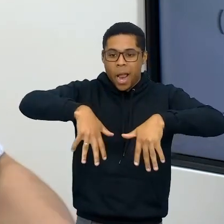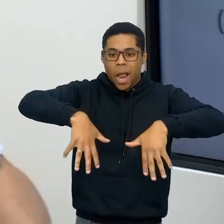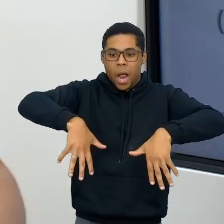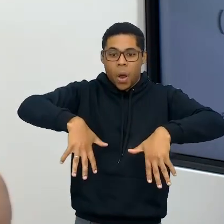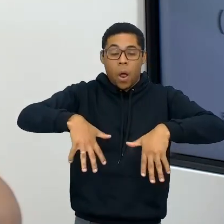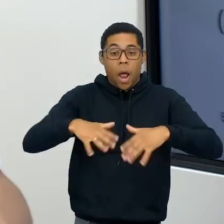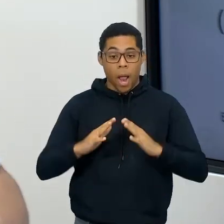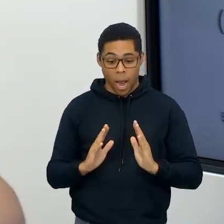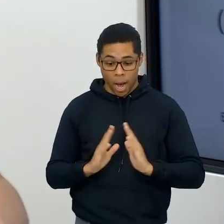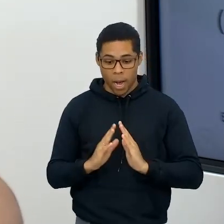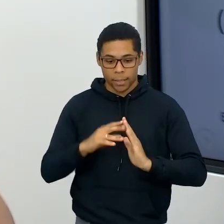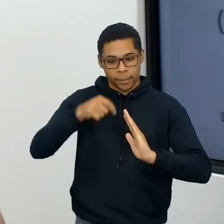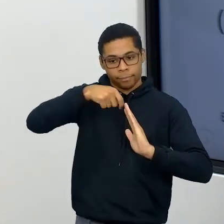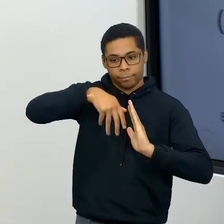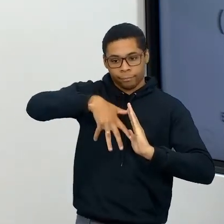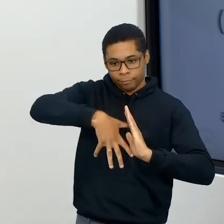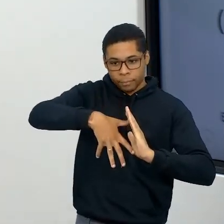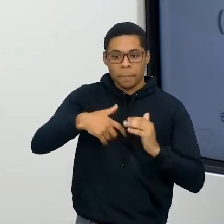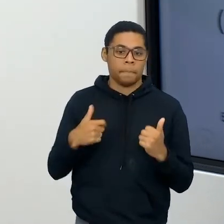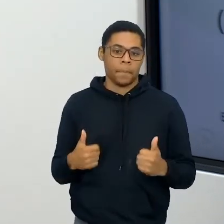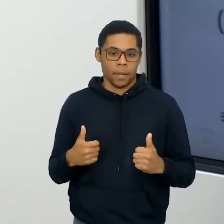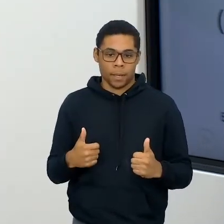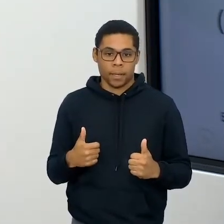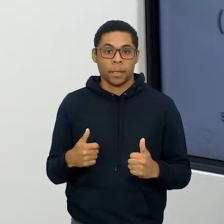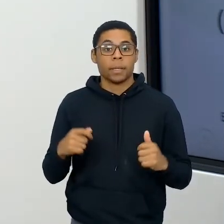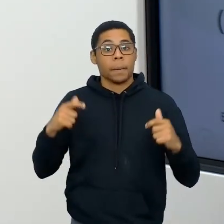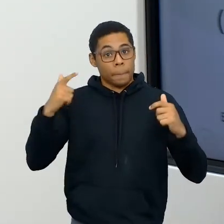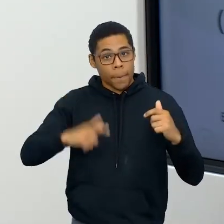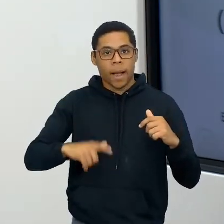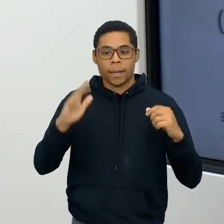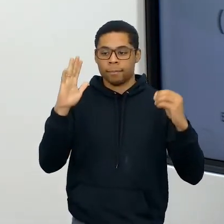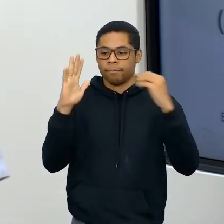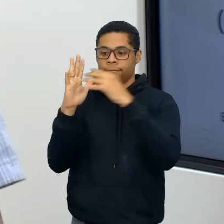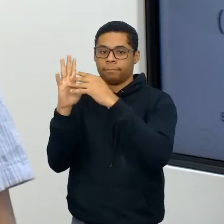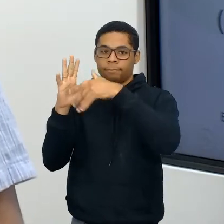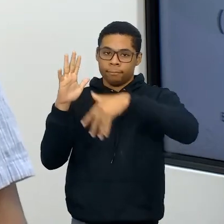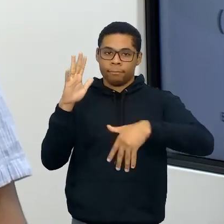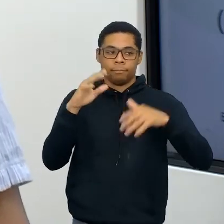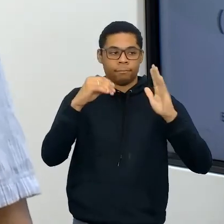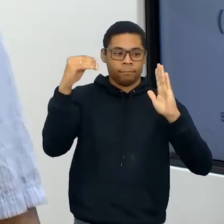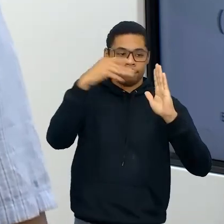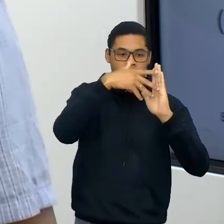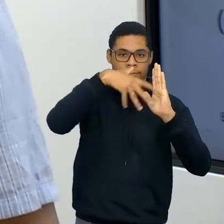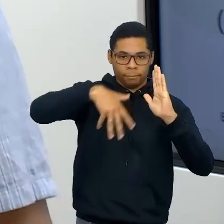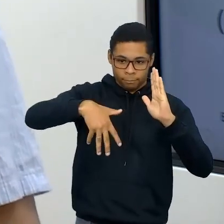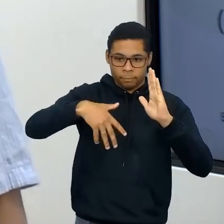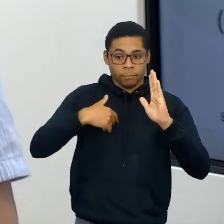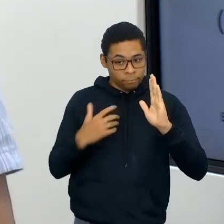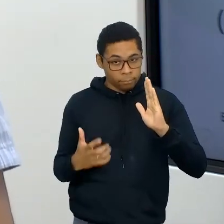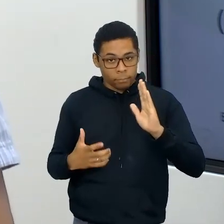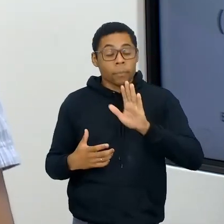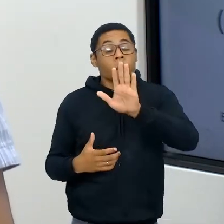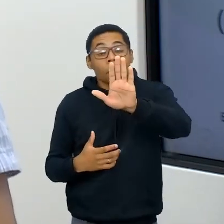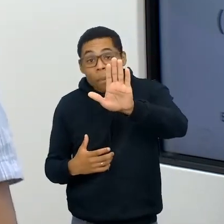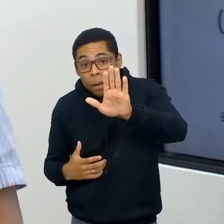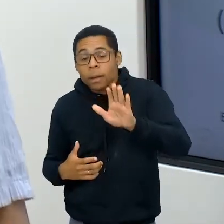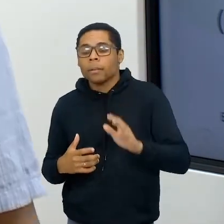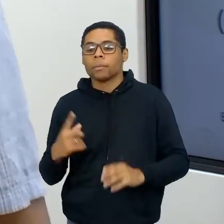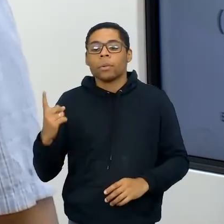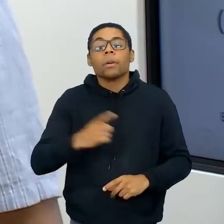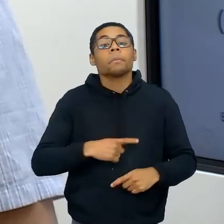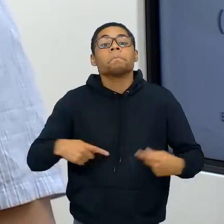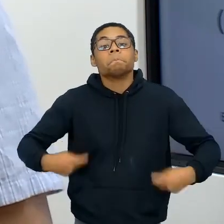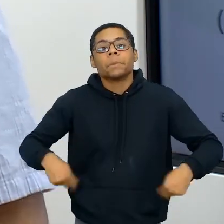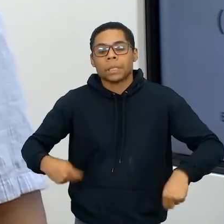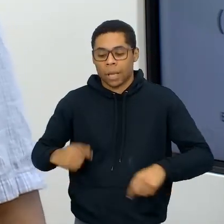na minha casa, inclusive com reflexão nas paredes do meu protótipo. Mas aí a gente vai